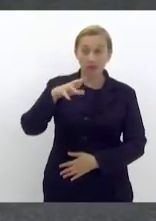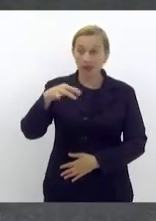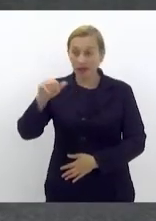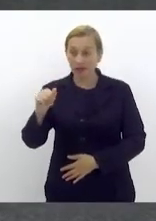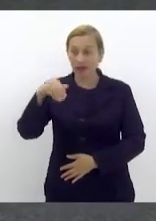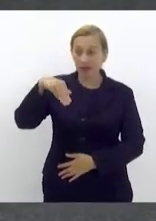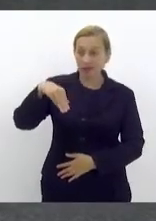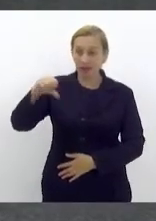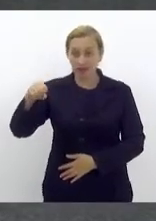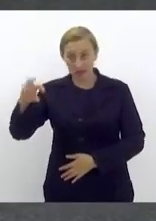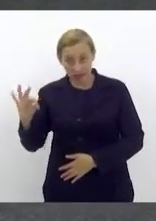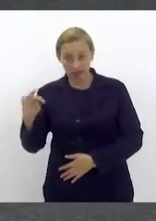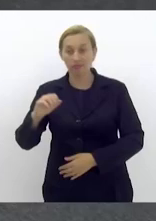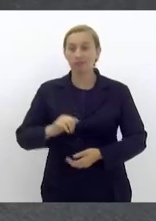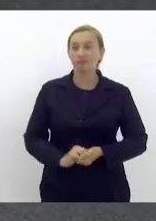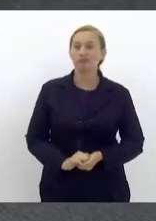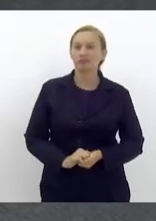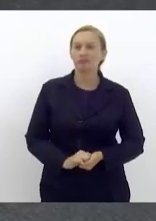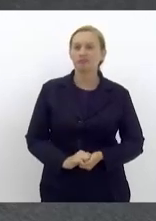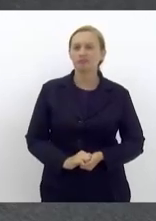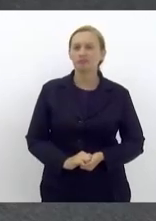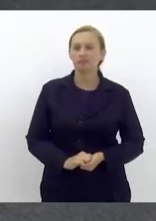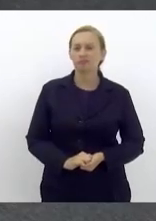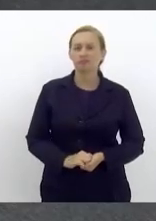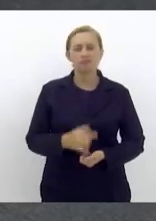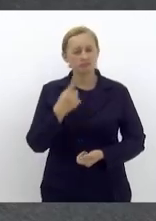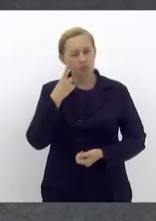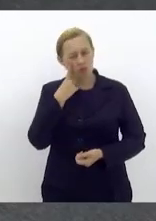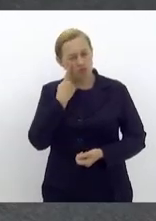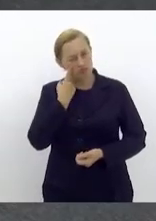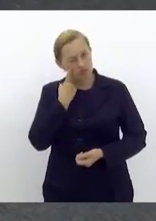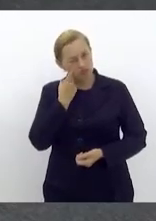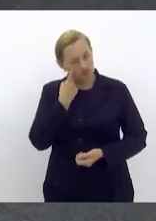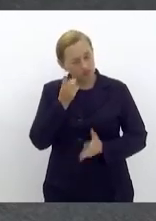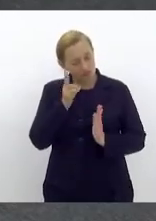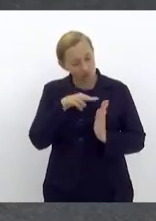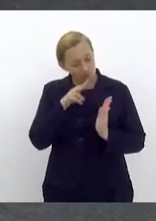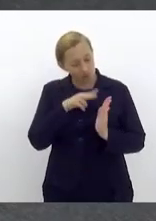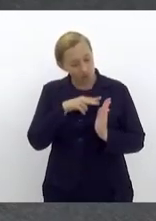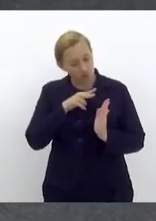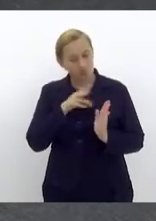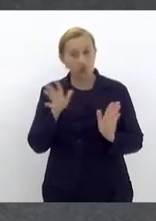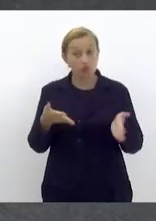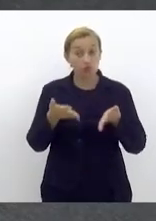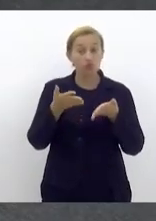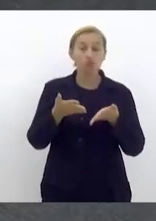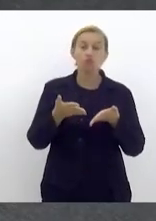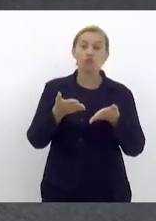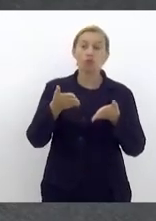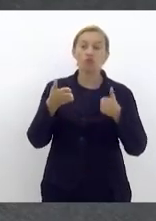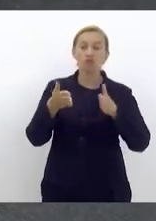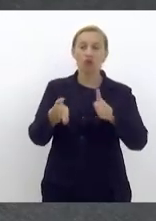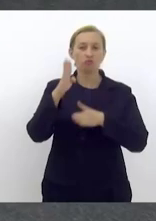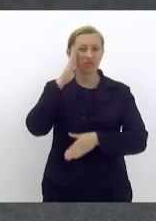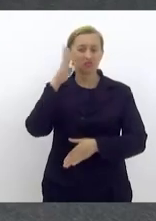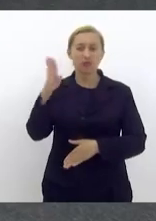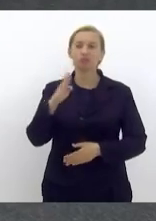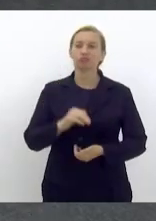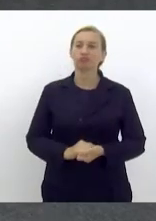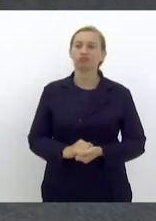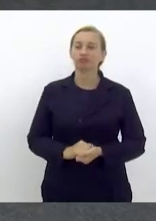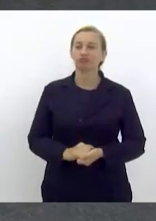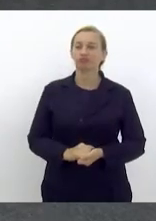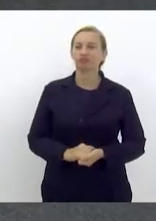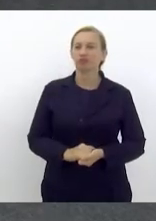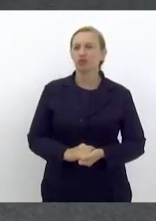MST. E, pelo que eu entendi, pelo que eu li, a iniciativa ela tem como eixo central